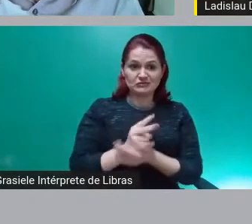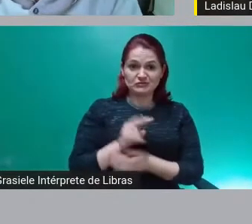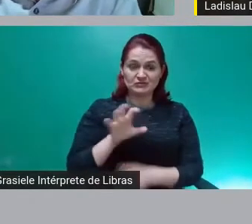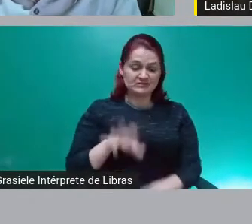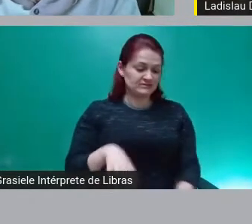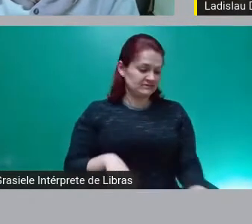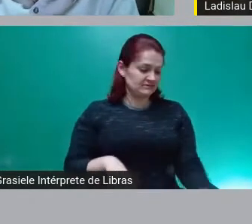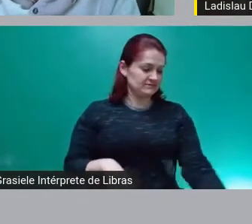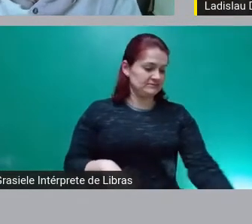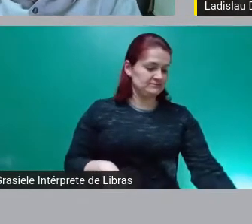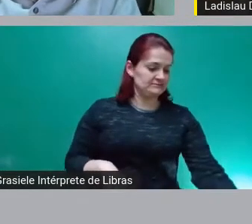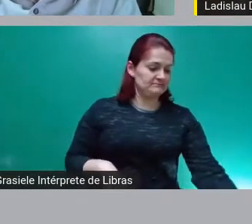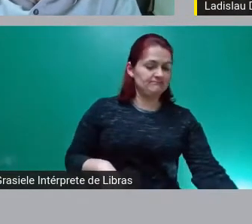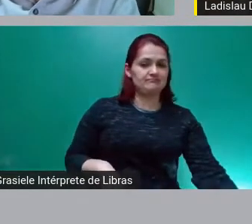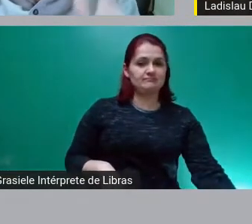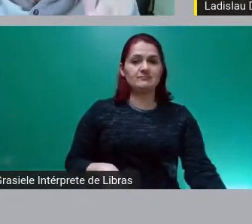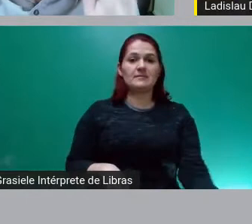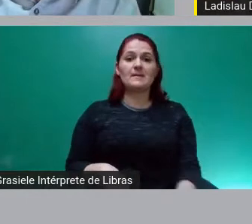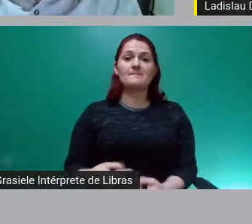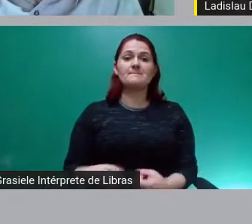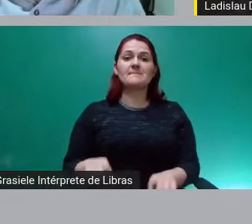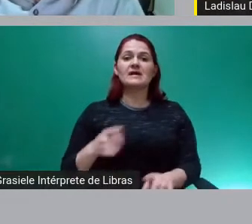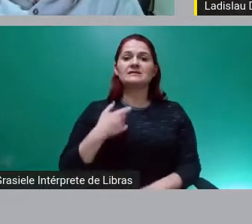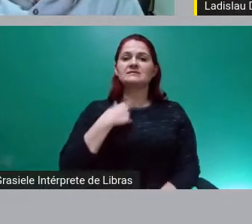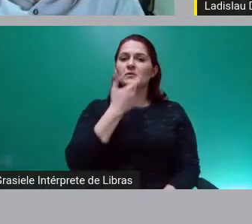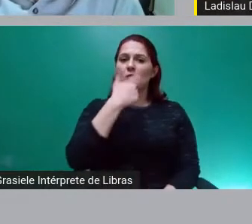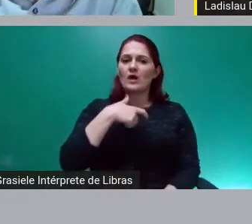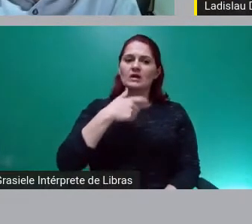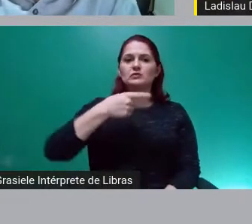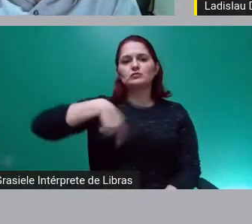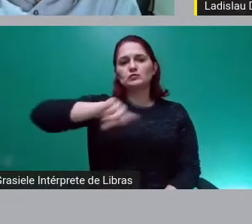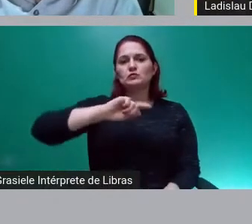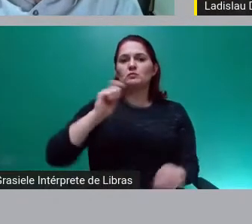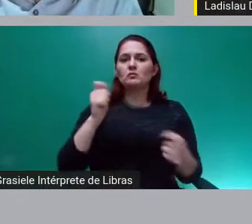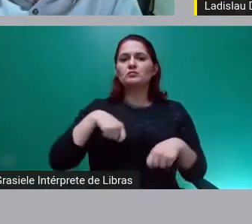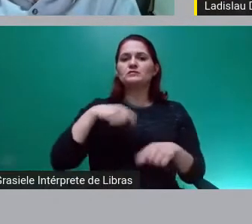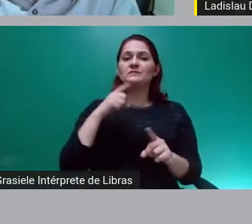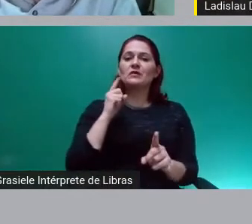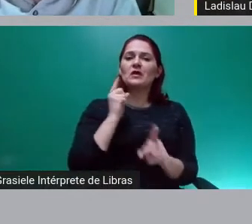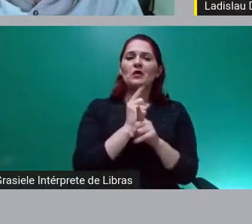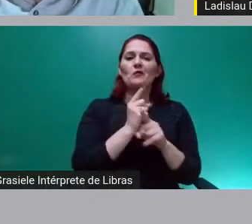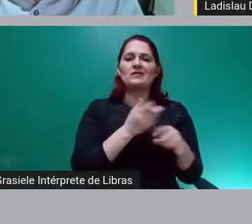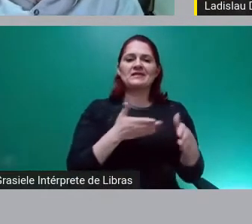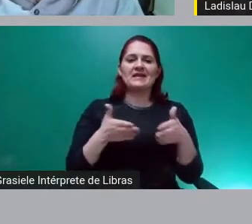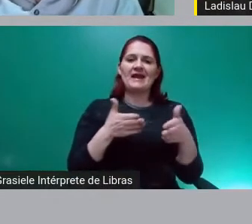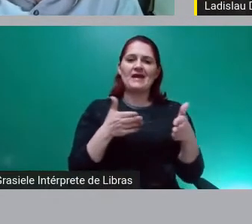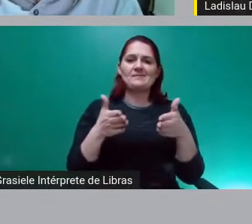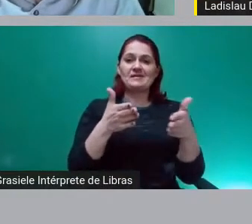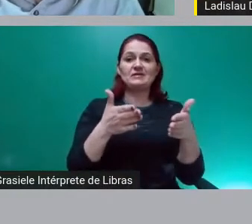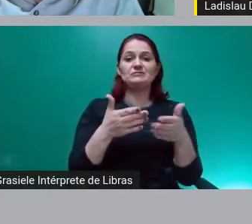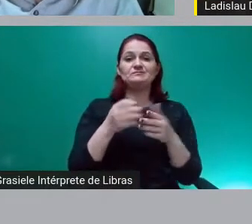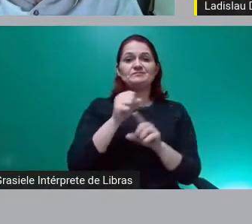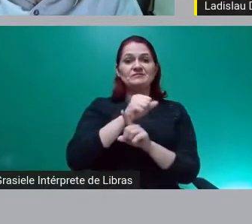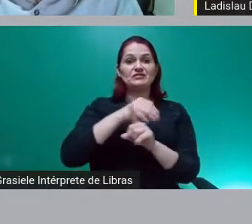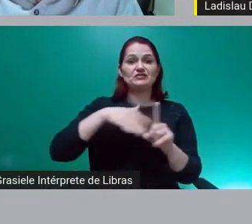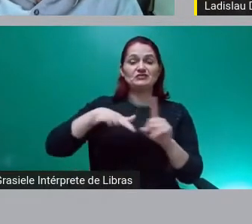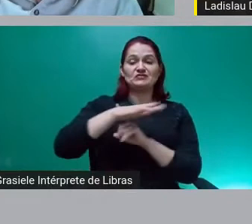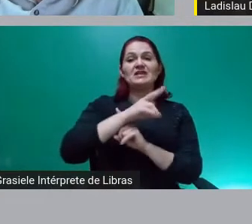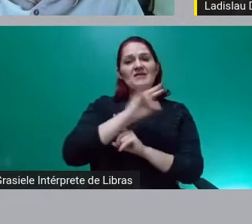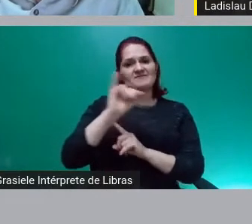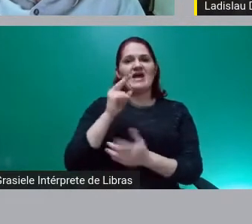Bom, mas eu acho que a gente tem condições de encontrar caminhos, a sociedade vai resistir e vai